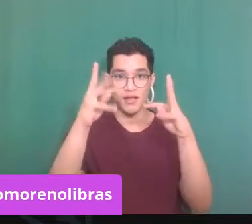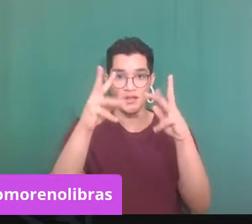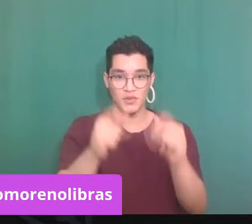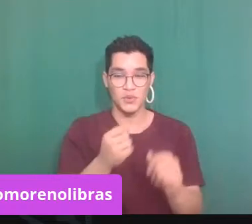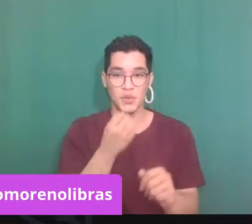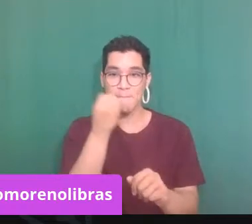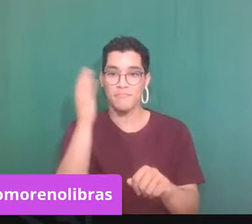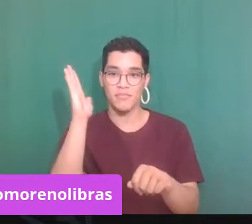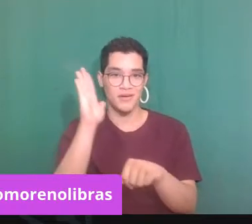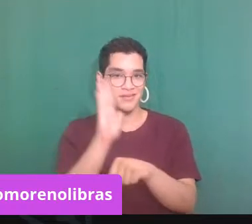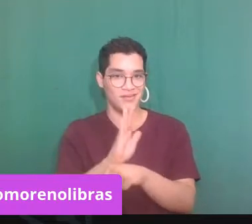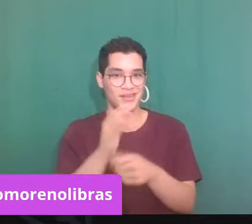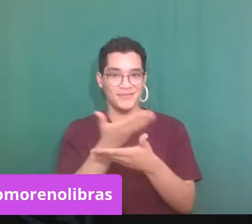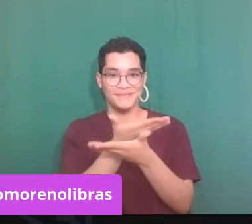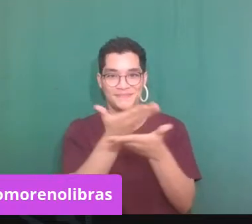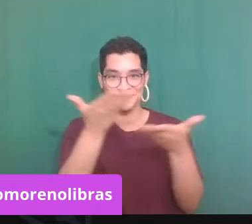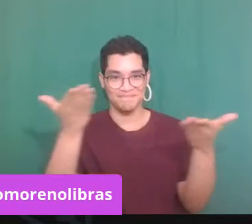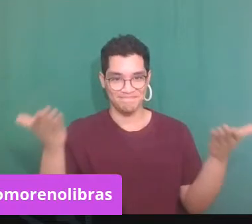tarde a todos.